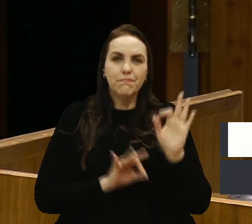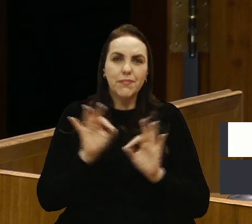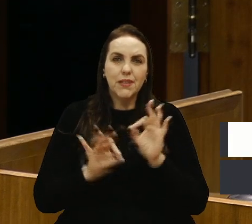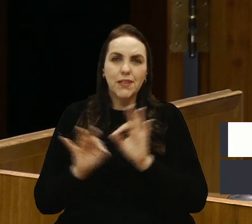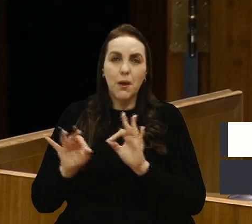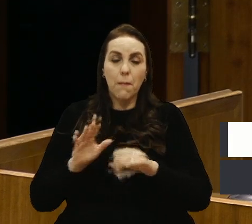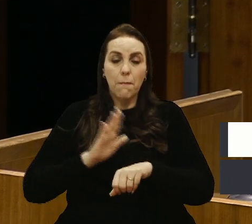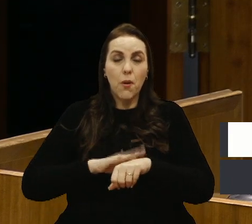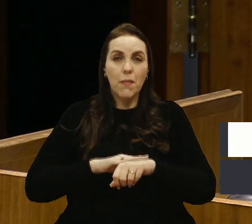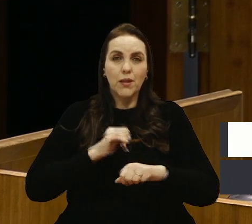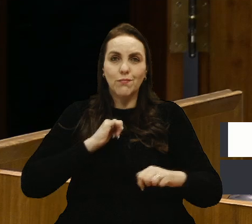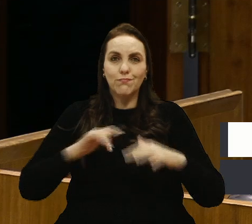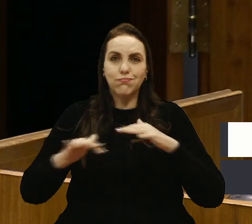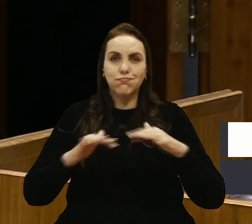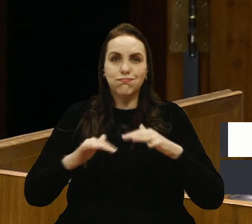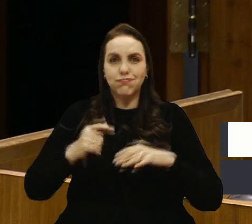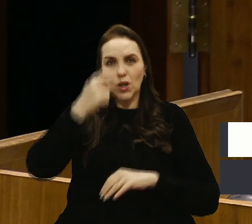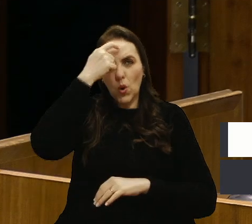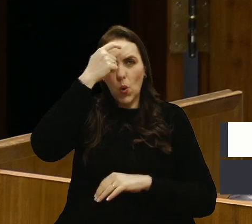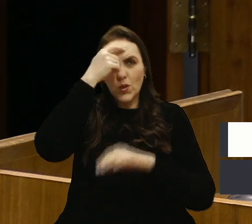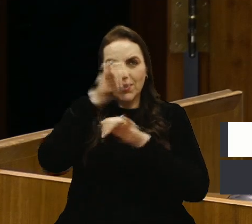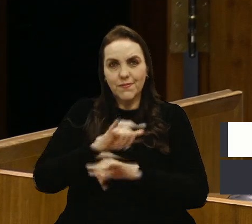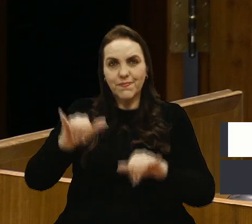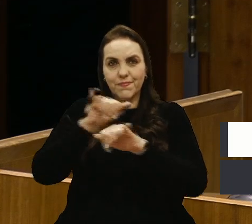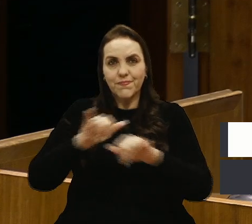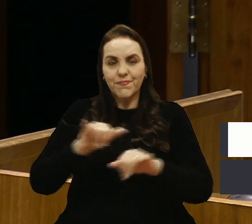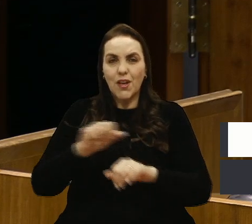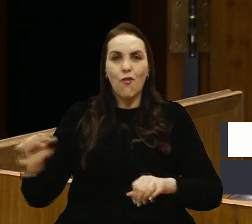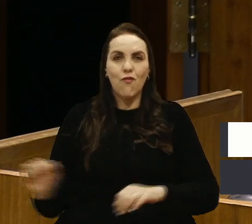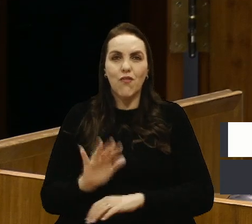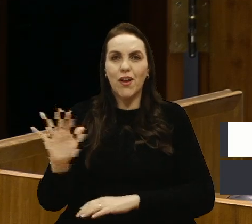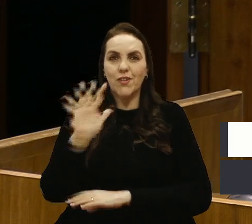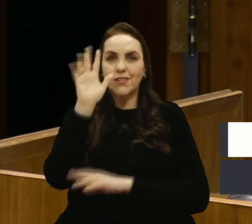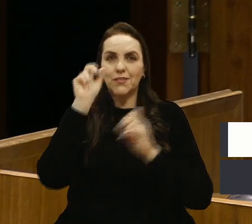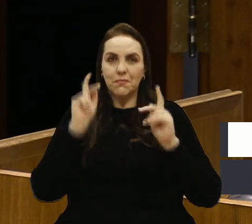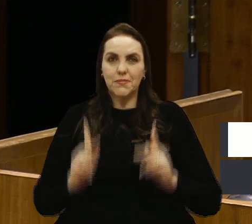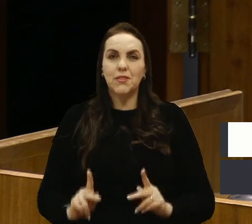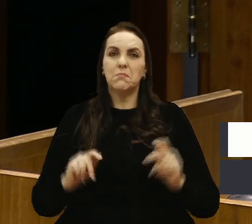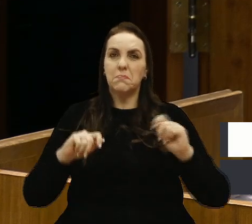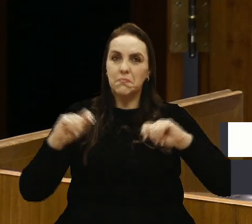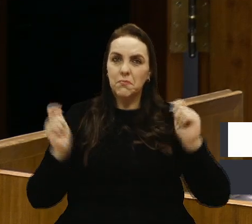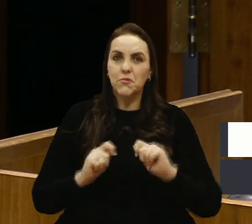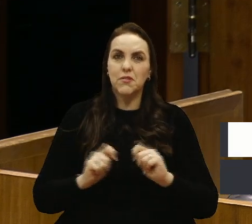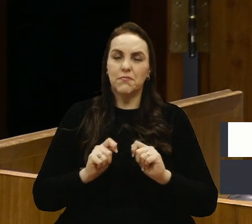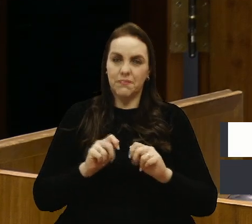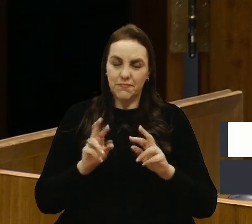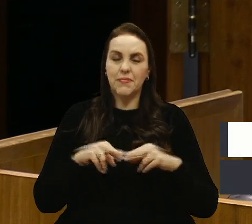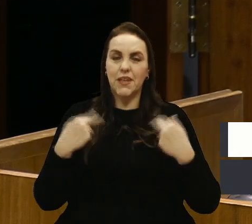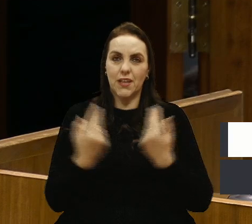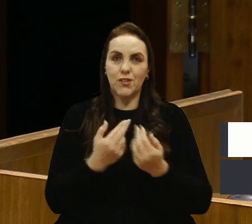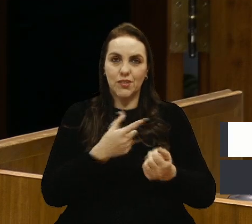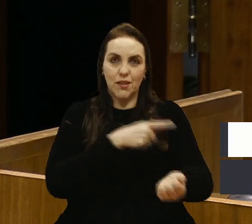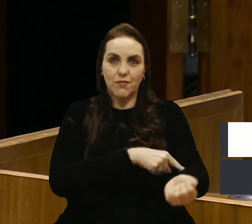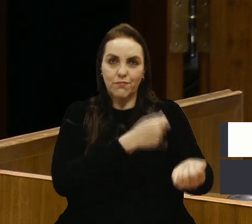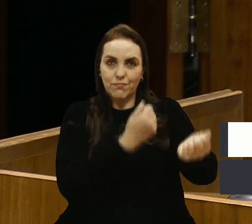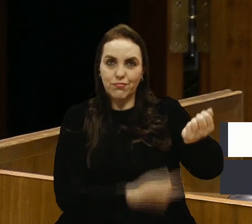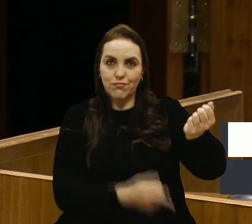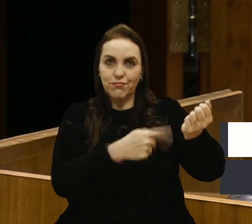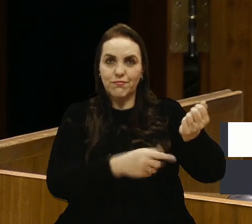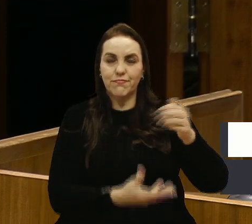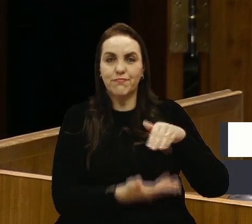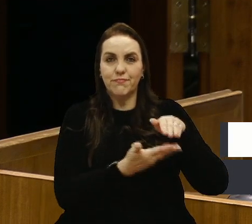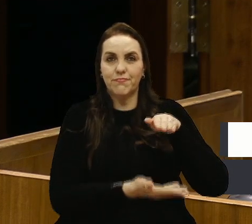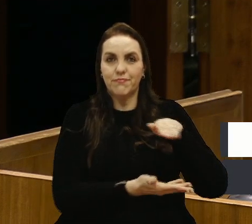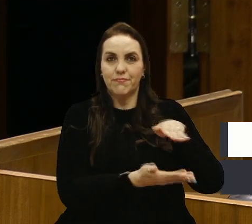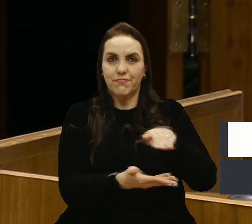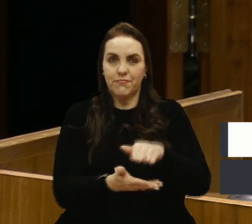de mobilização, conscientização e valorização daqueles que tornam possível o funcionamento da rede transfusional. Ao longo dessa semana,